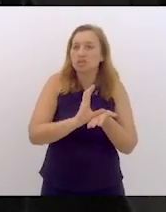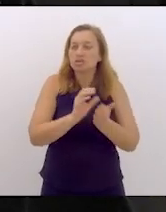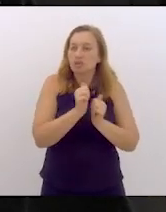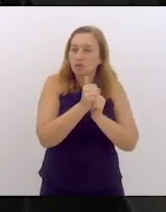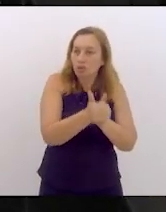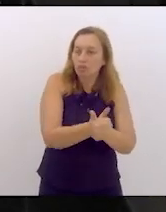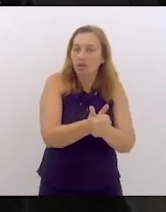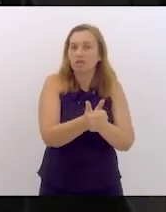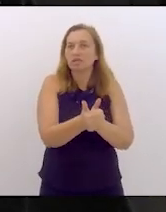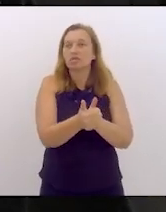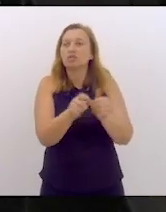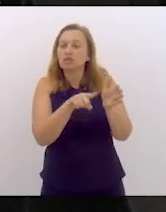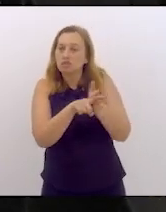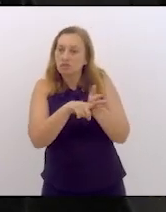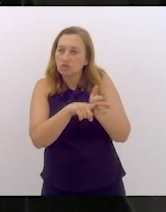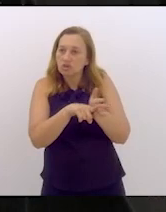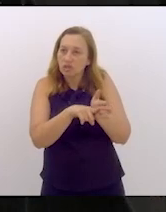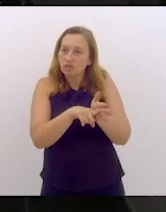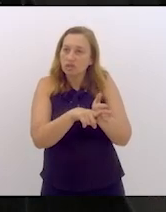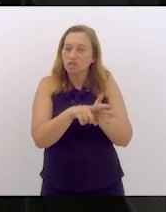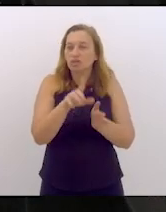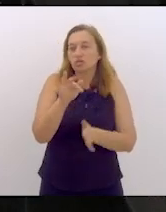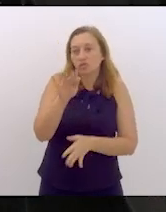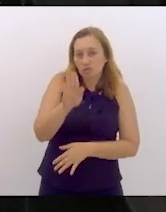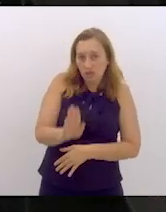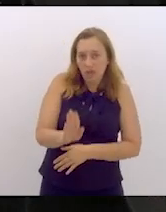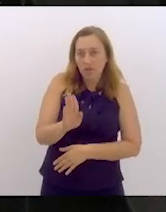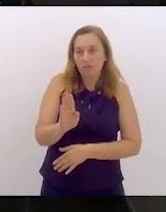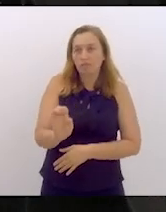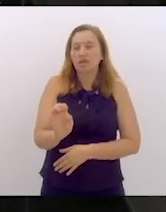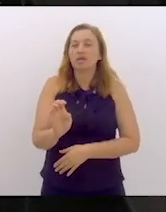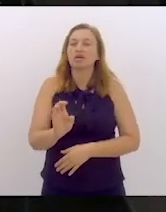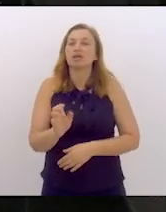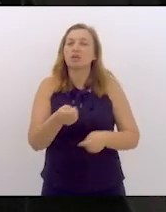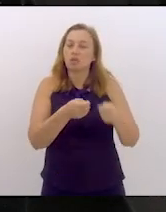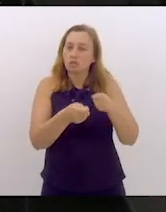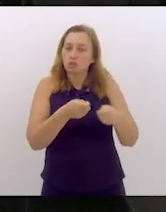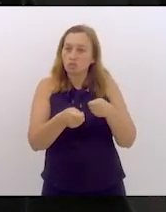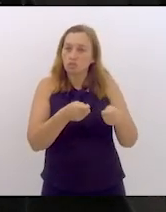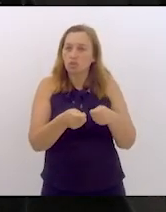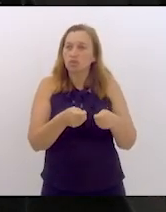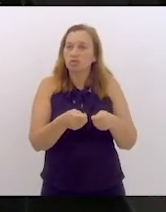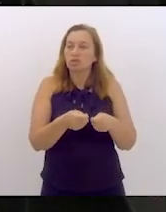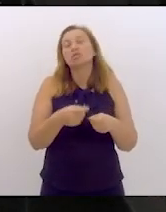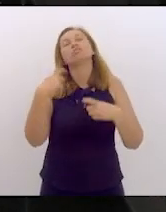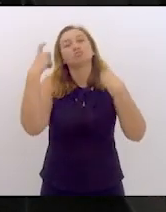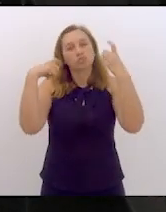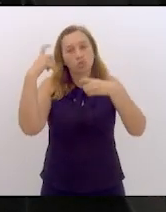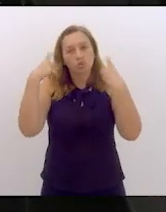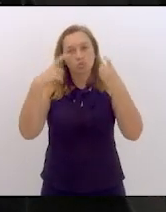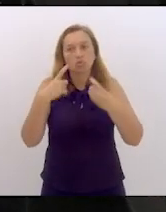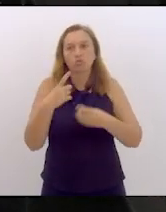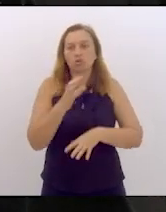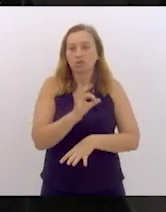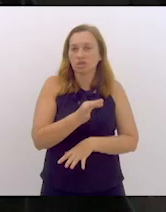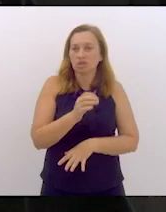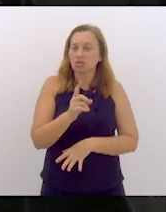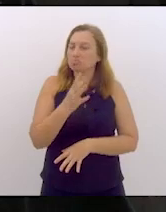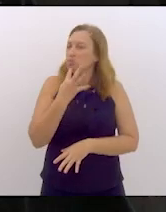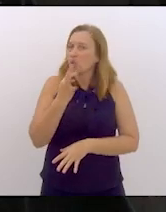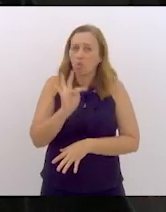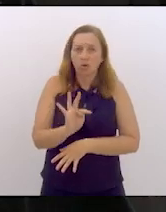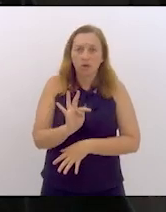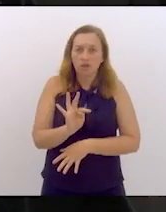de acompanhamento e fiscalização do fundeb acompanhamento e controle social do fundeb que se preocupam com o fato não